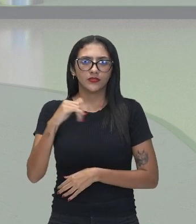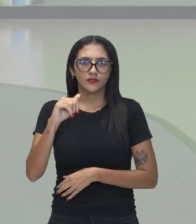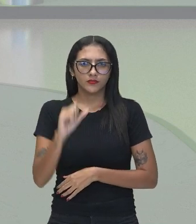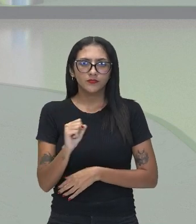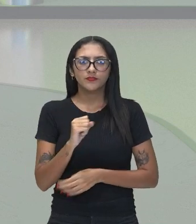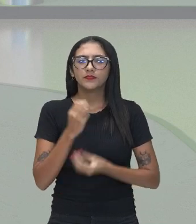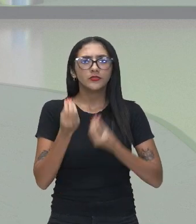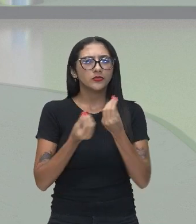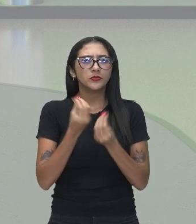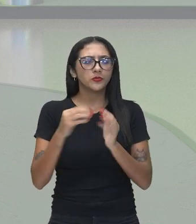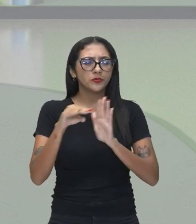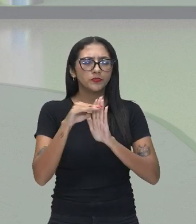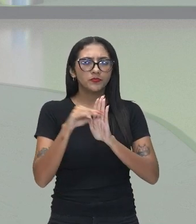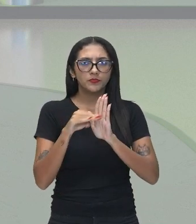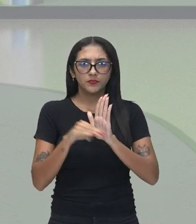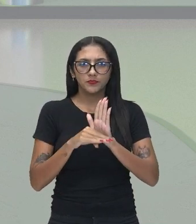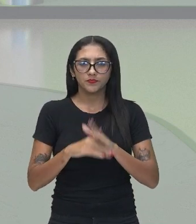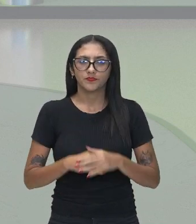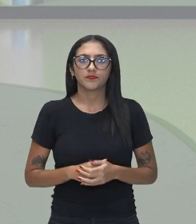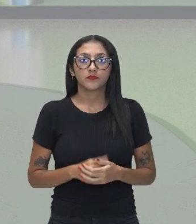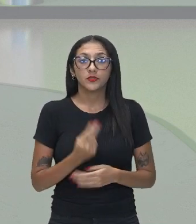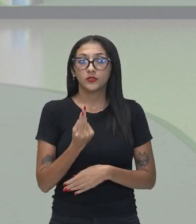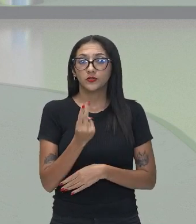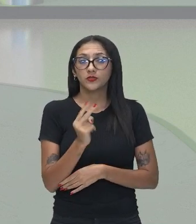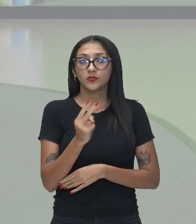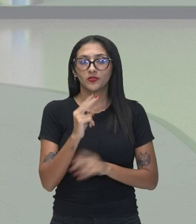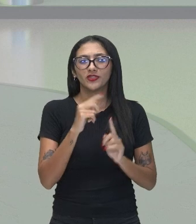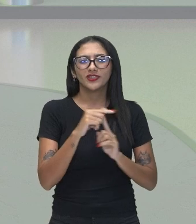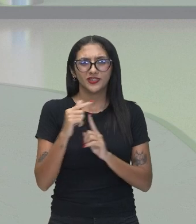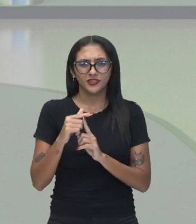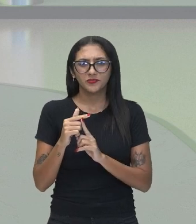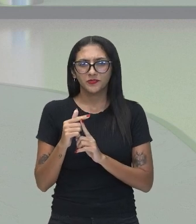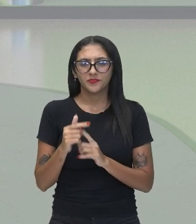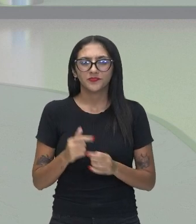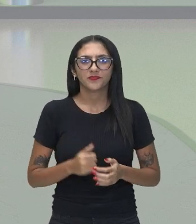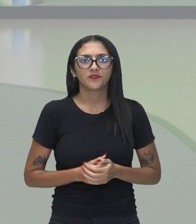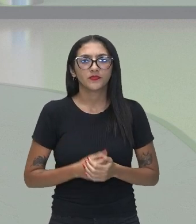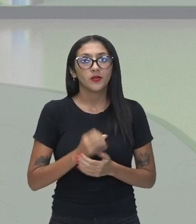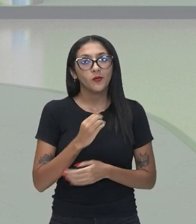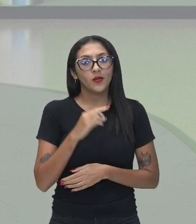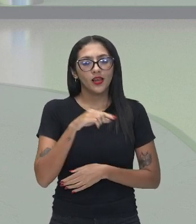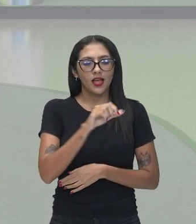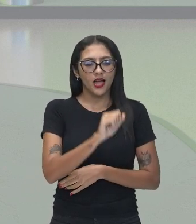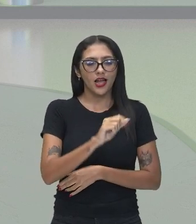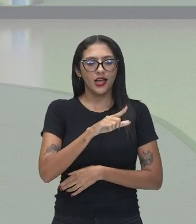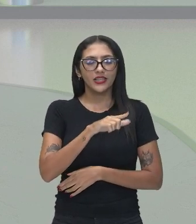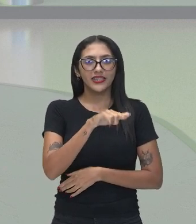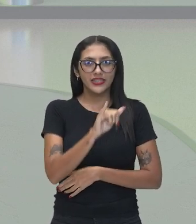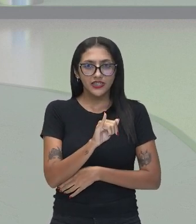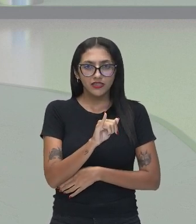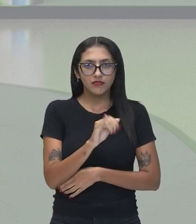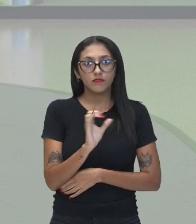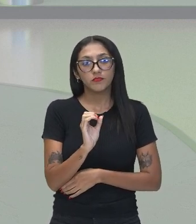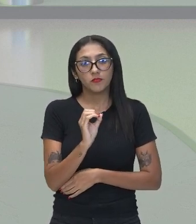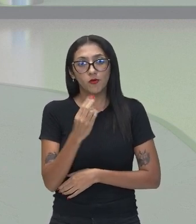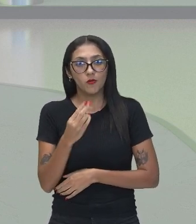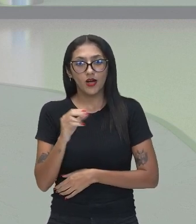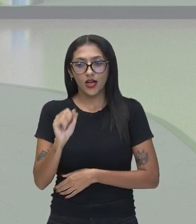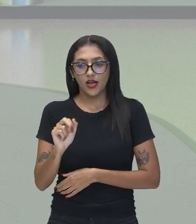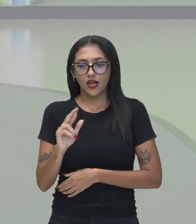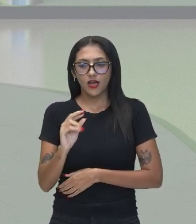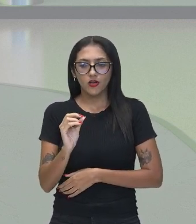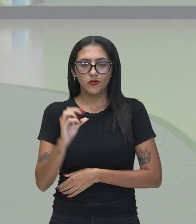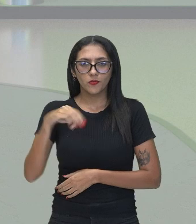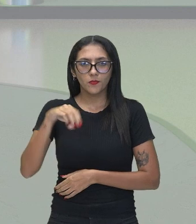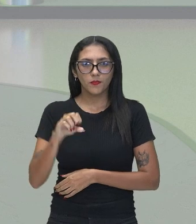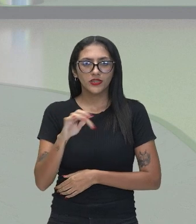são classificadas? De 2 tipos, como eu já mostrei para vocês. Ou ela é alicíclica, ou ela é aromática.